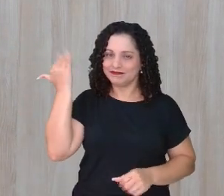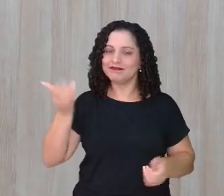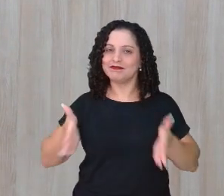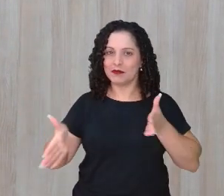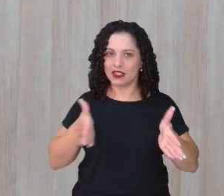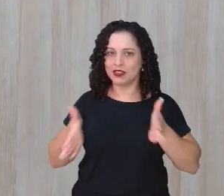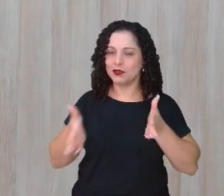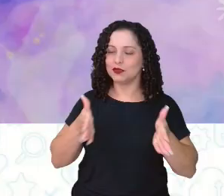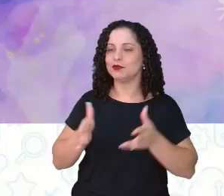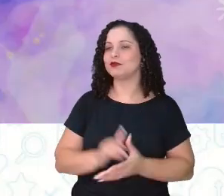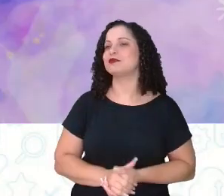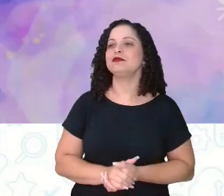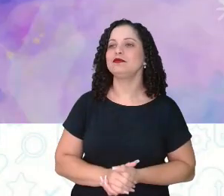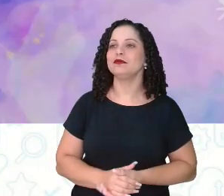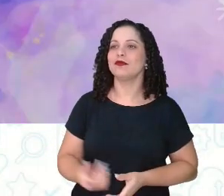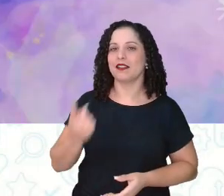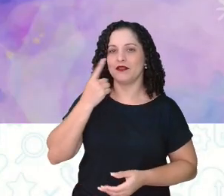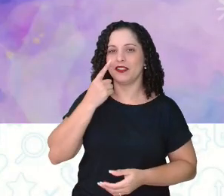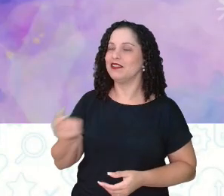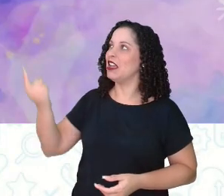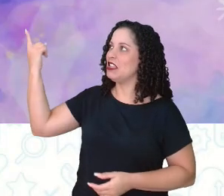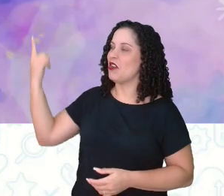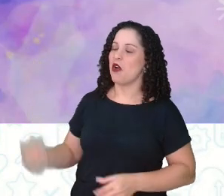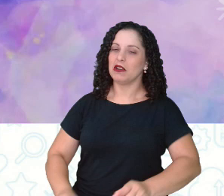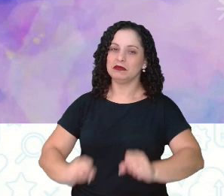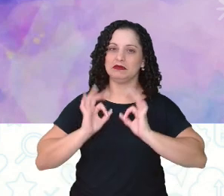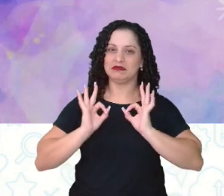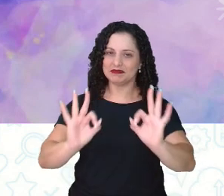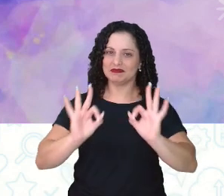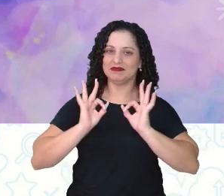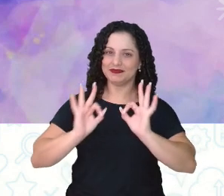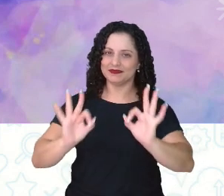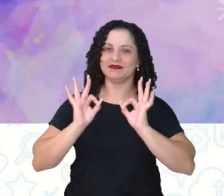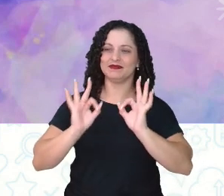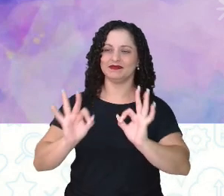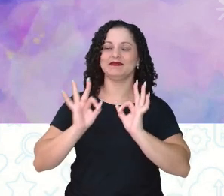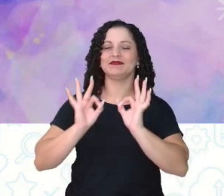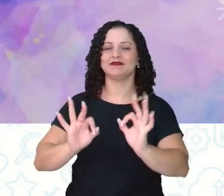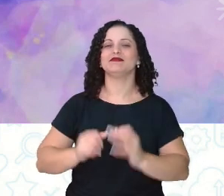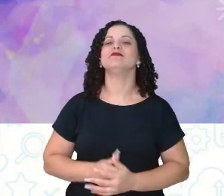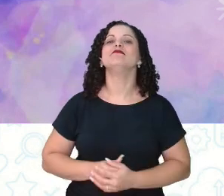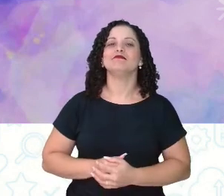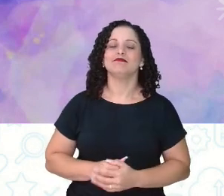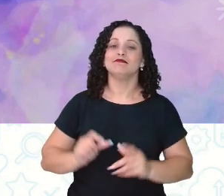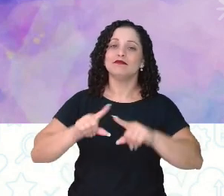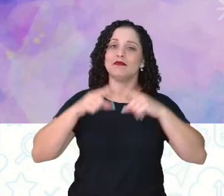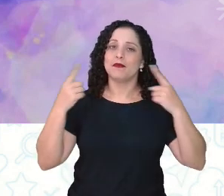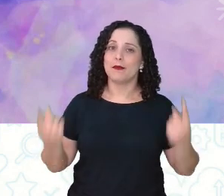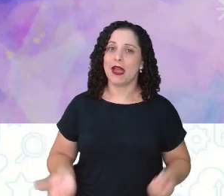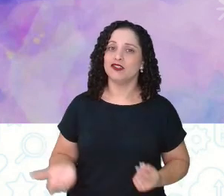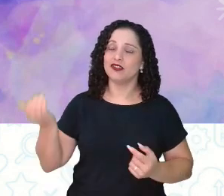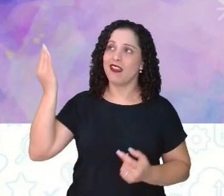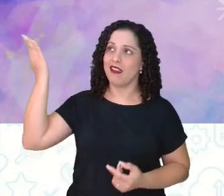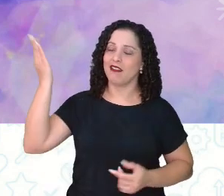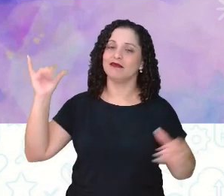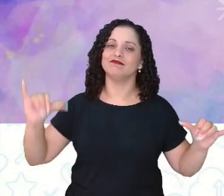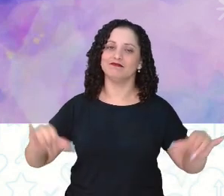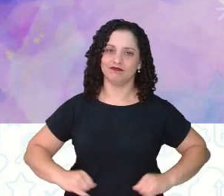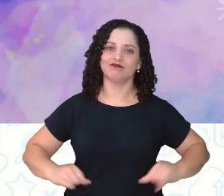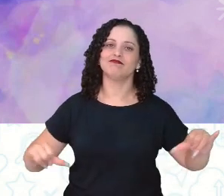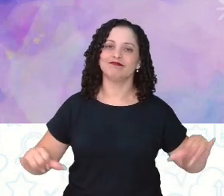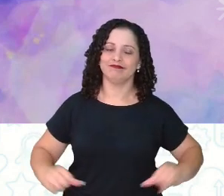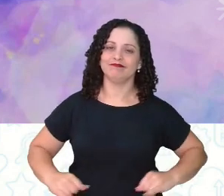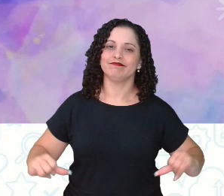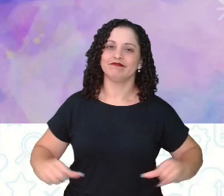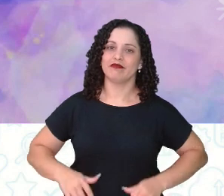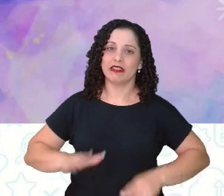vendo aí, né, esse GIF, ela arrasou mesmo, né? Infelizmente, ela foi perseguida, né? Ela não teve